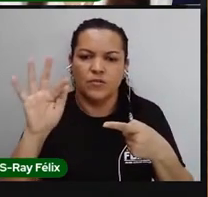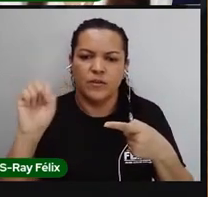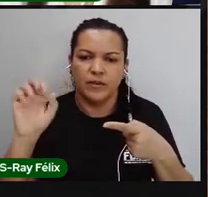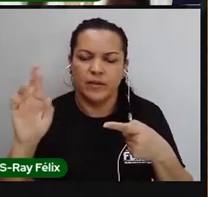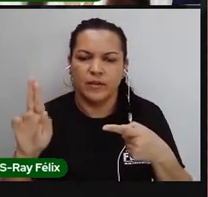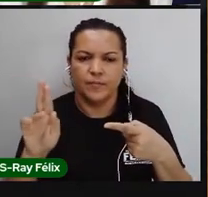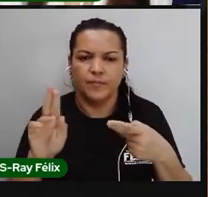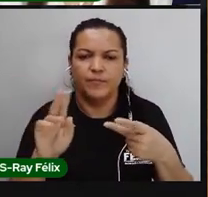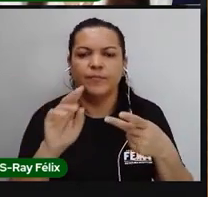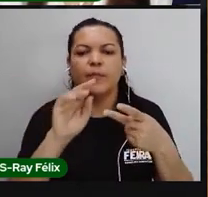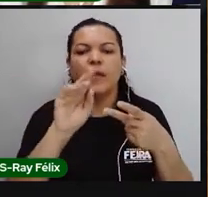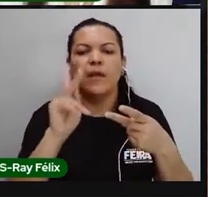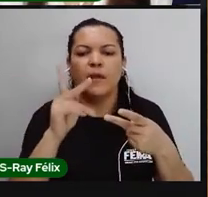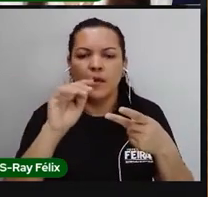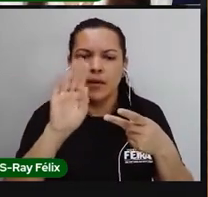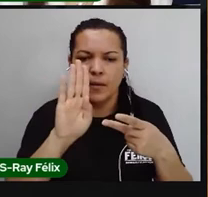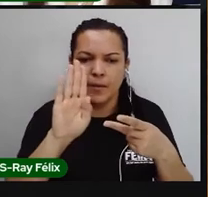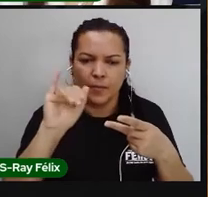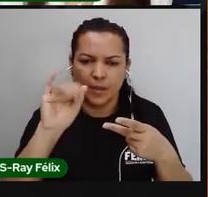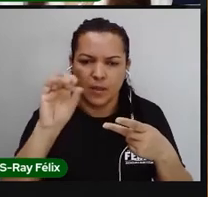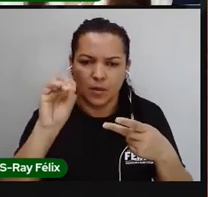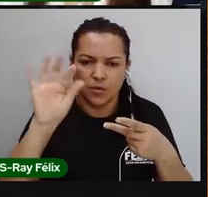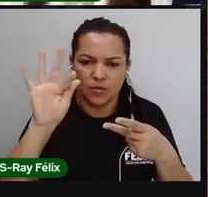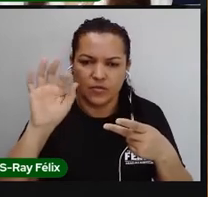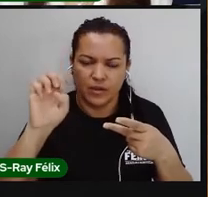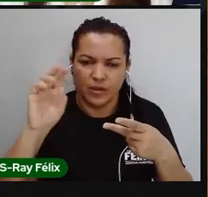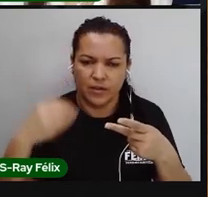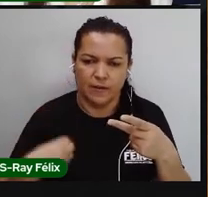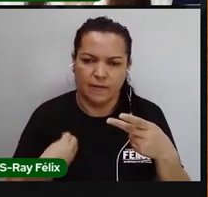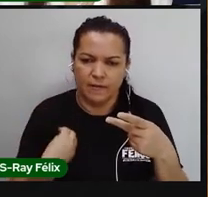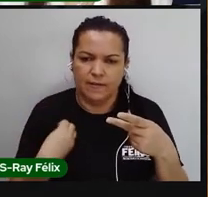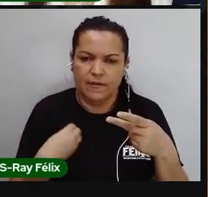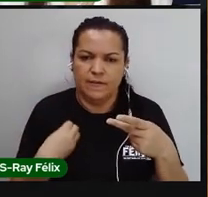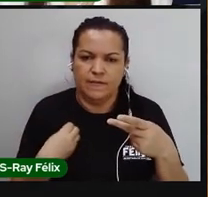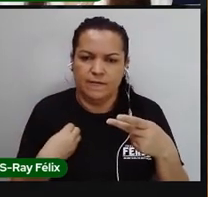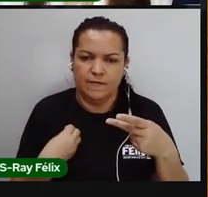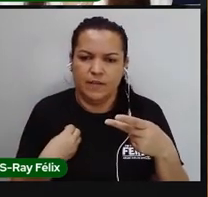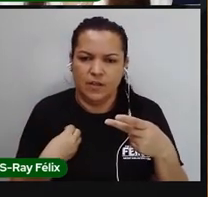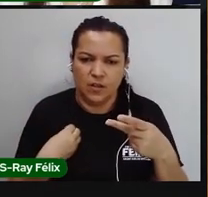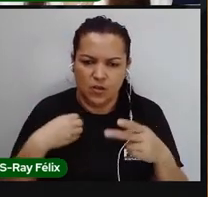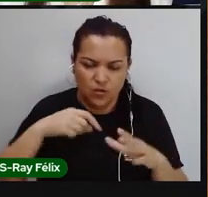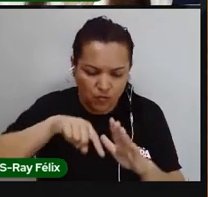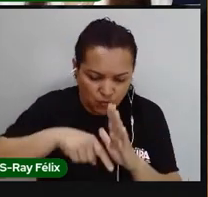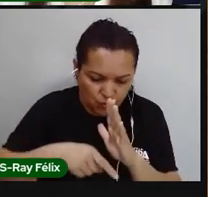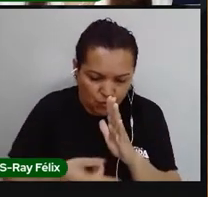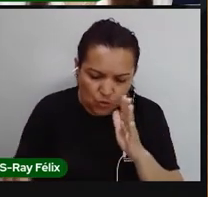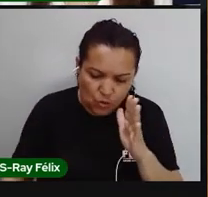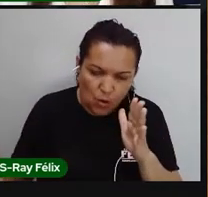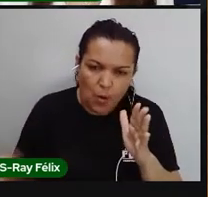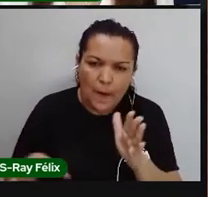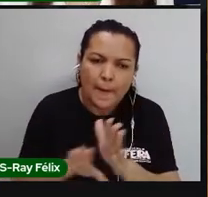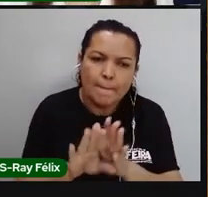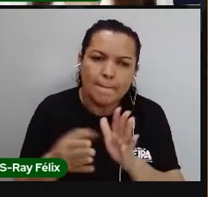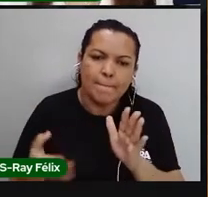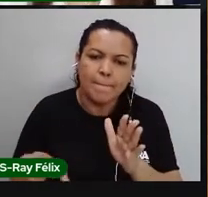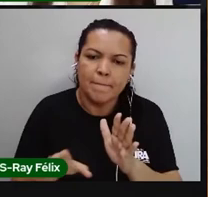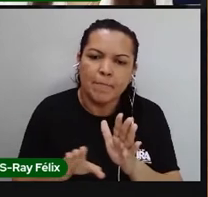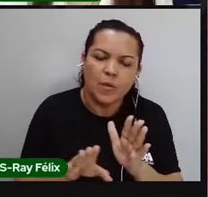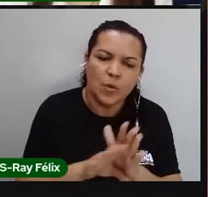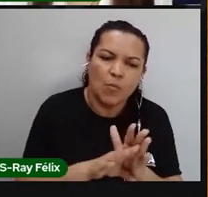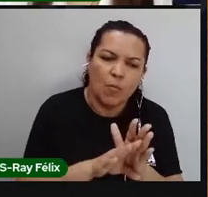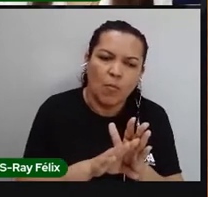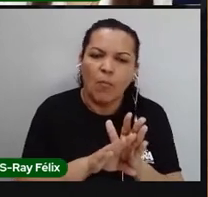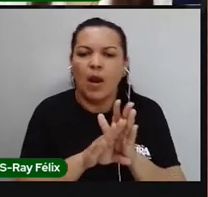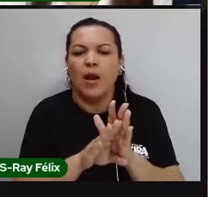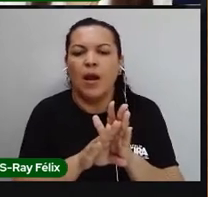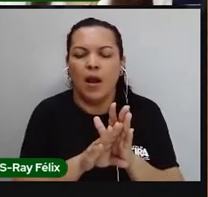A biosfera é a camada onde se encontram os seres vivos. Vai do fundo dos oceanos até 10 quilômetros acima do nível do